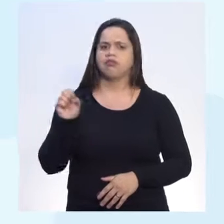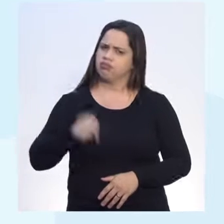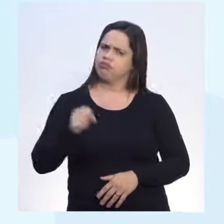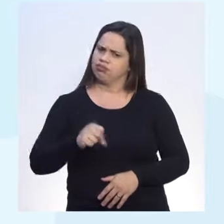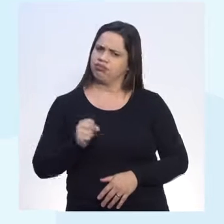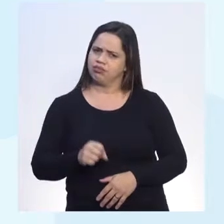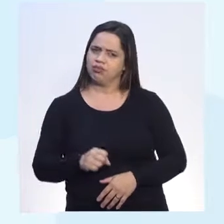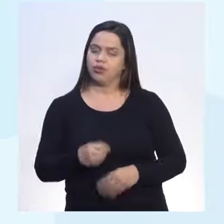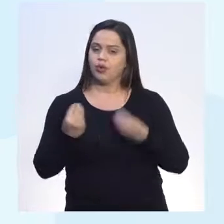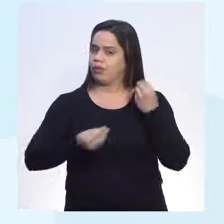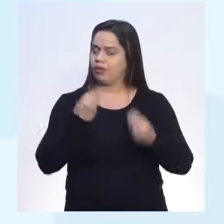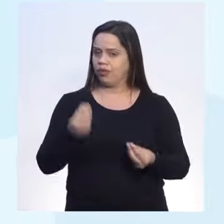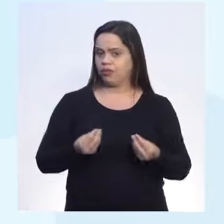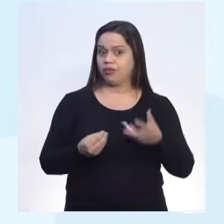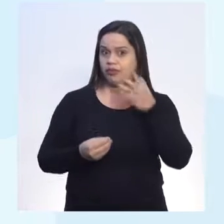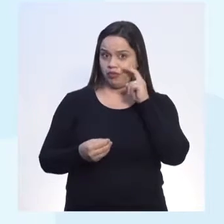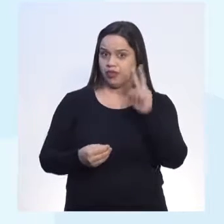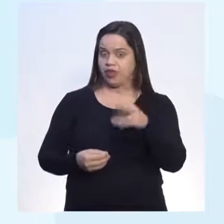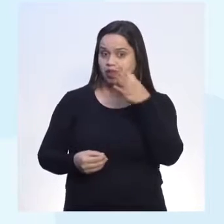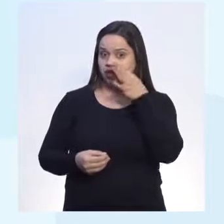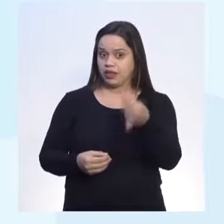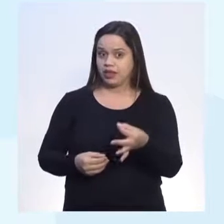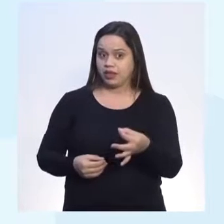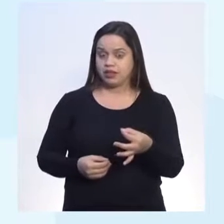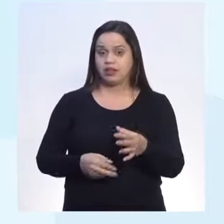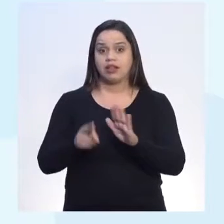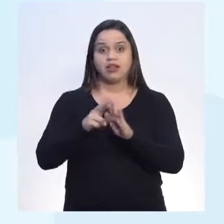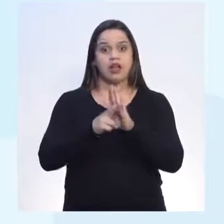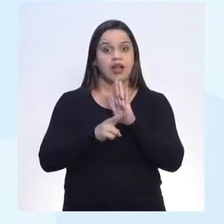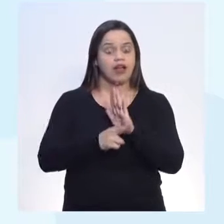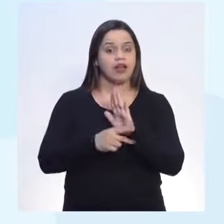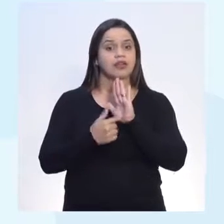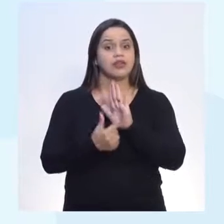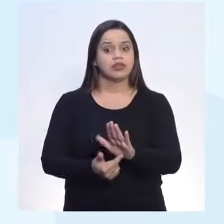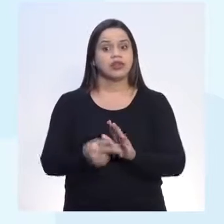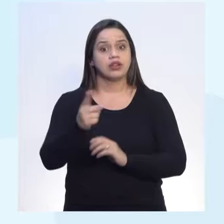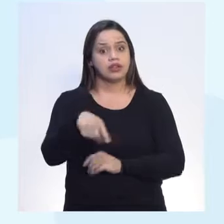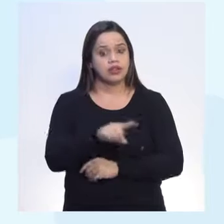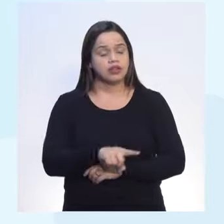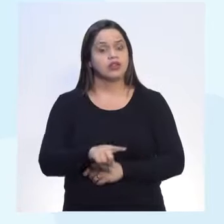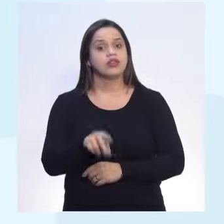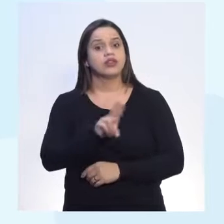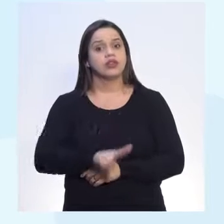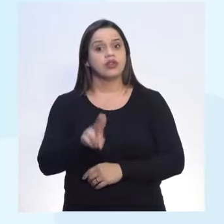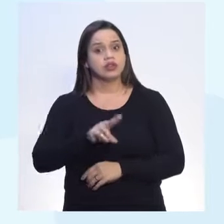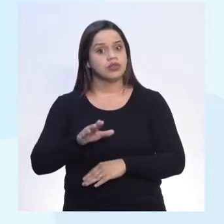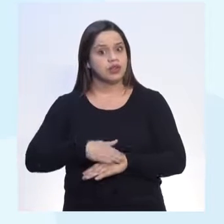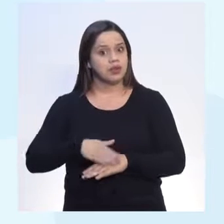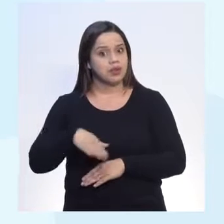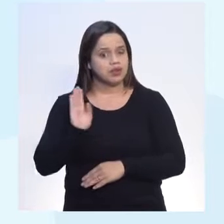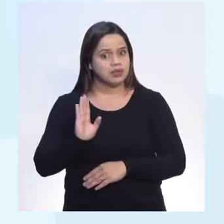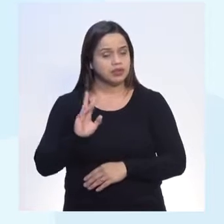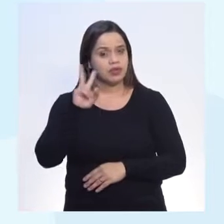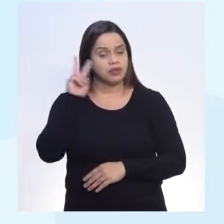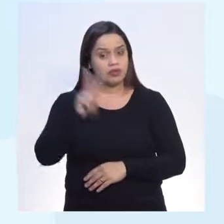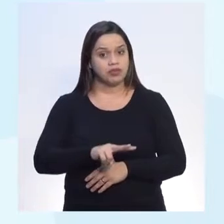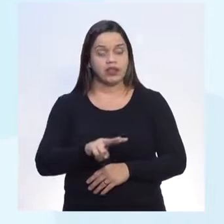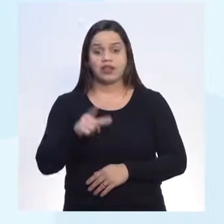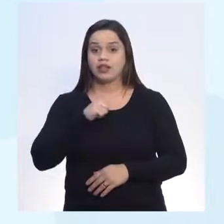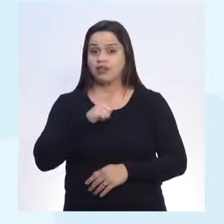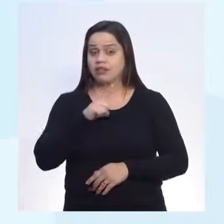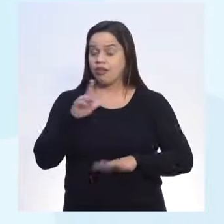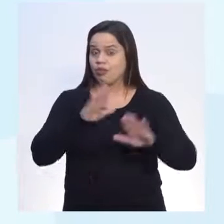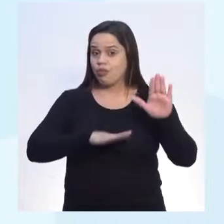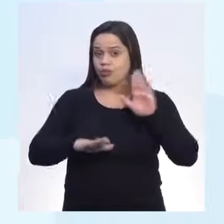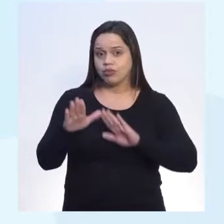Como? Presta bastante atenção na regrinha que vão utilizar e vocês vão usar bastante isso e tomar muito esse